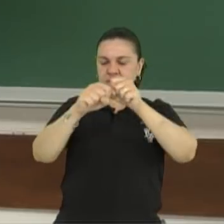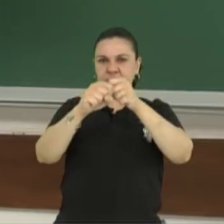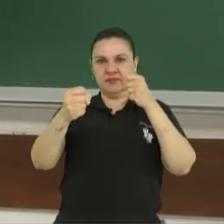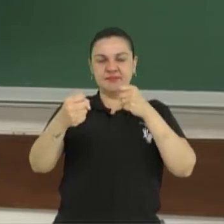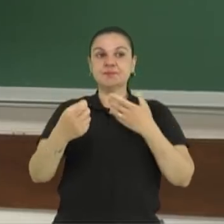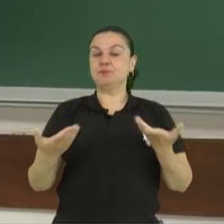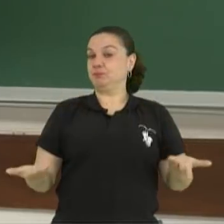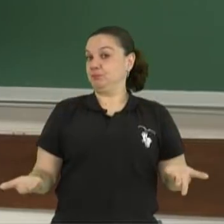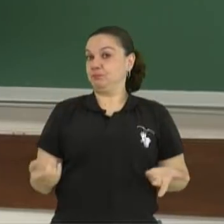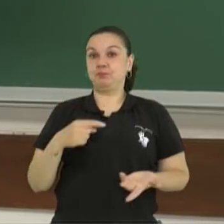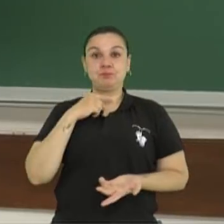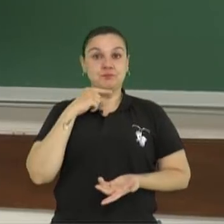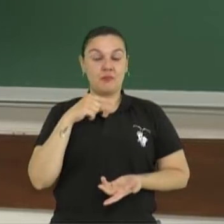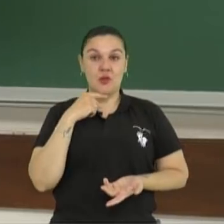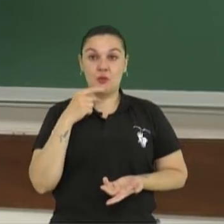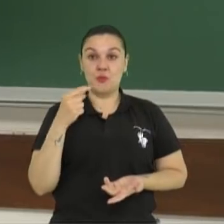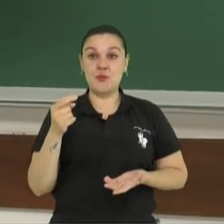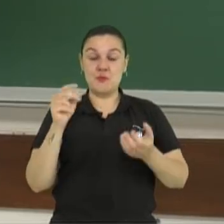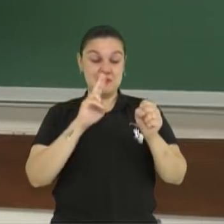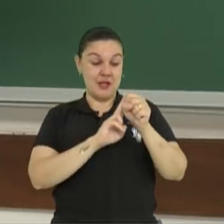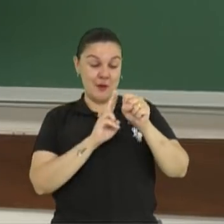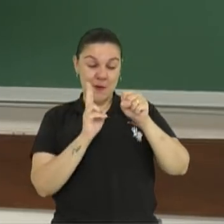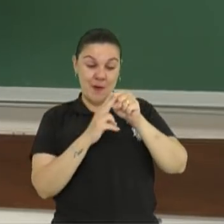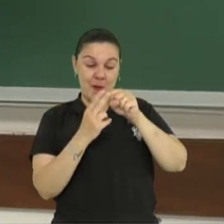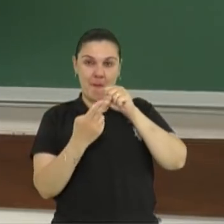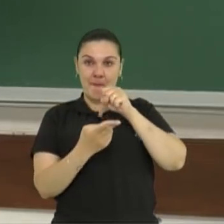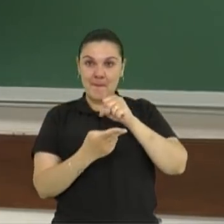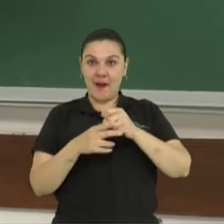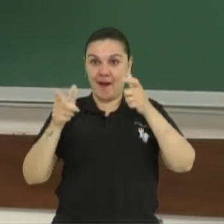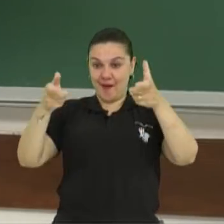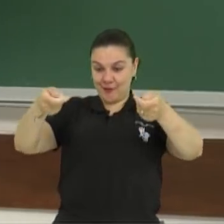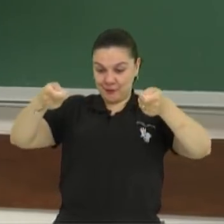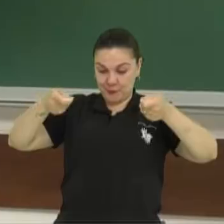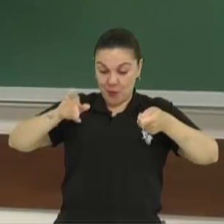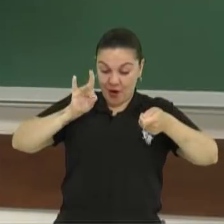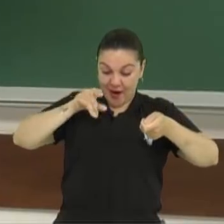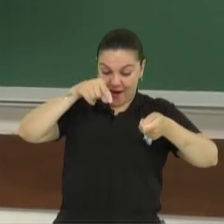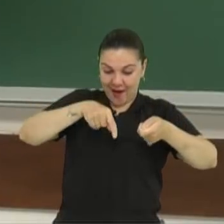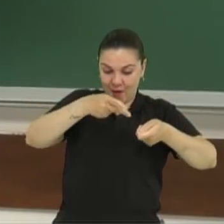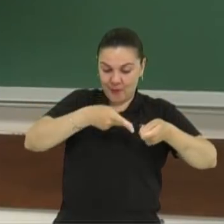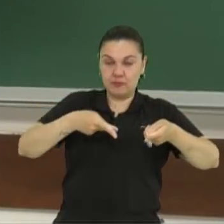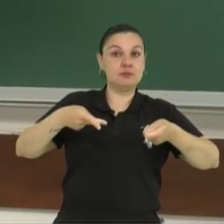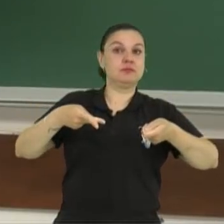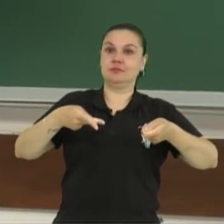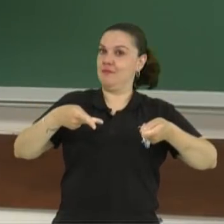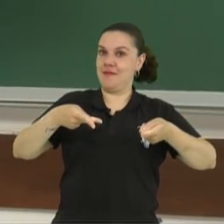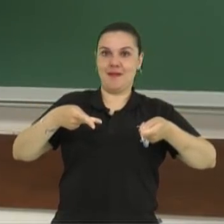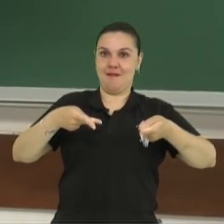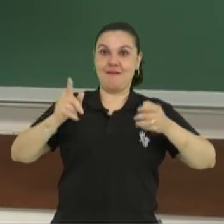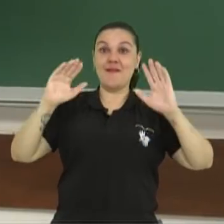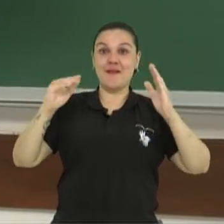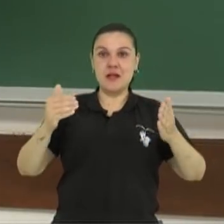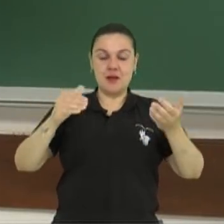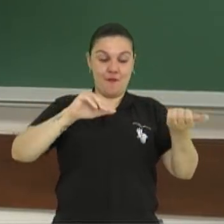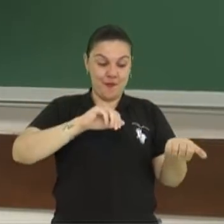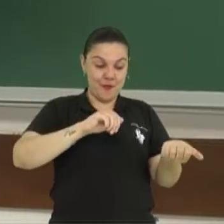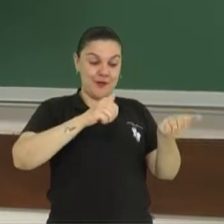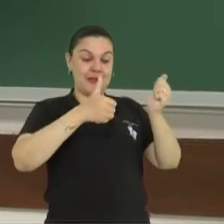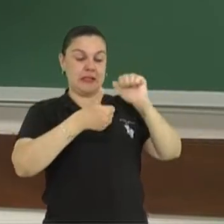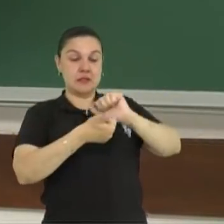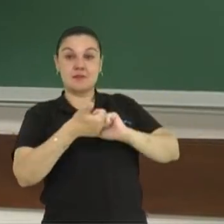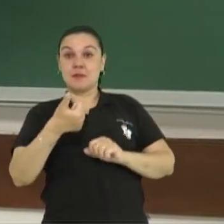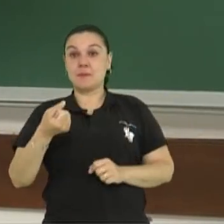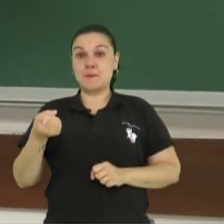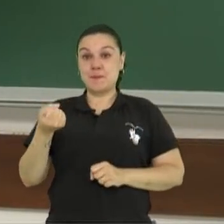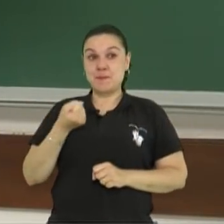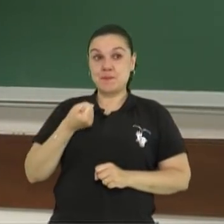não consigo colocar o bairro, o seu tamanho real no papel. Ele precisa passar por uma transformação ali